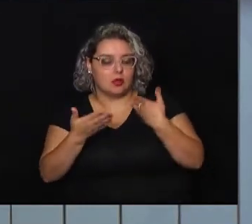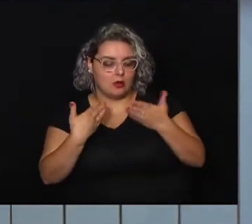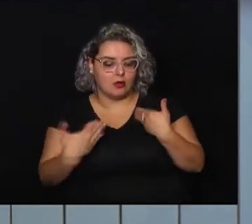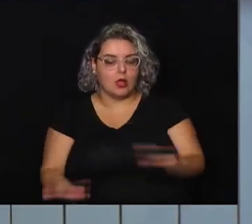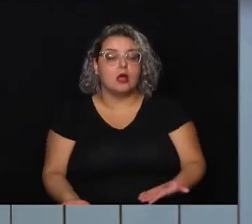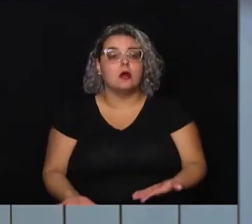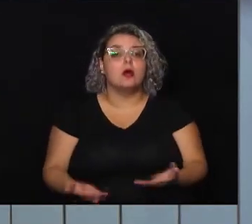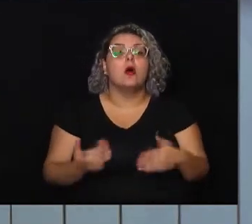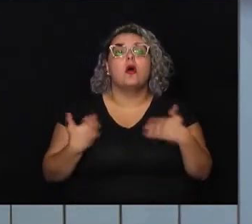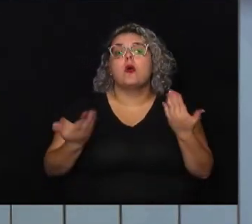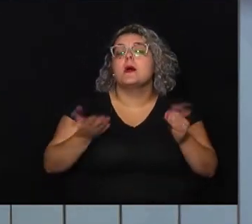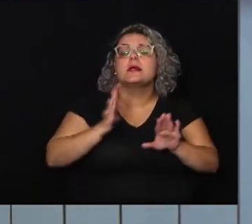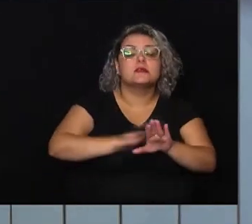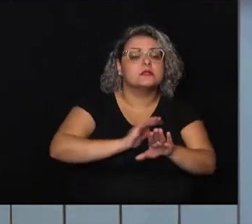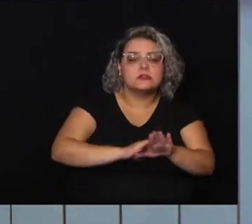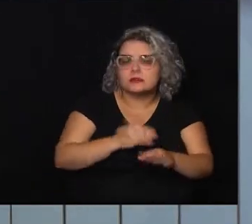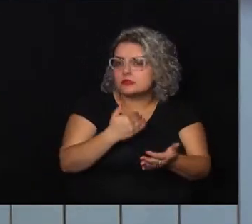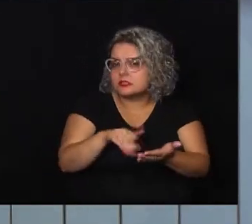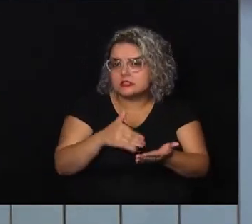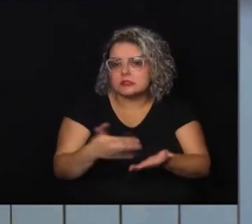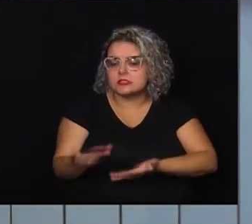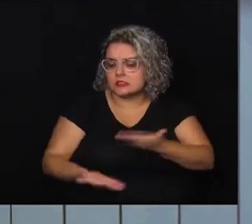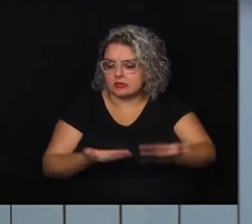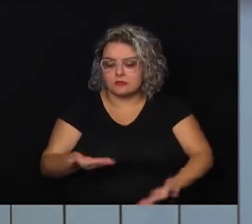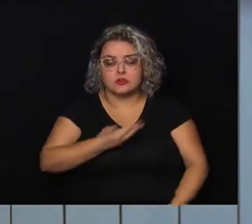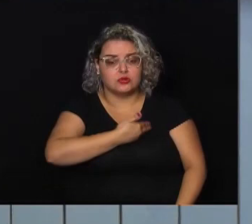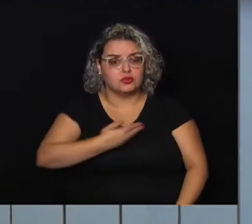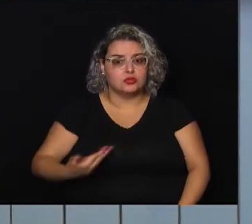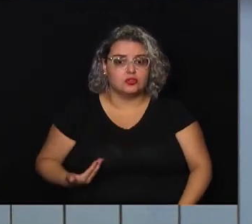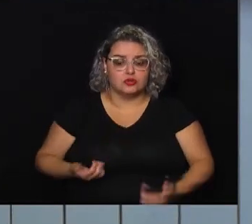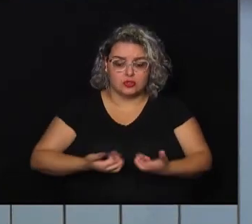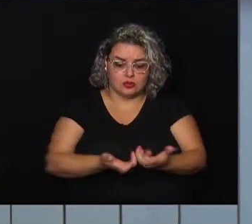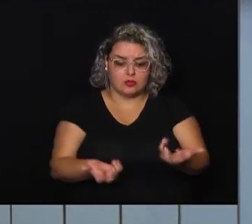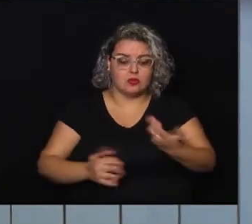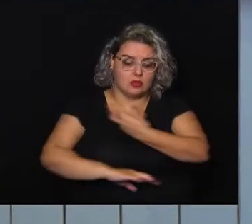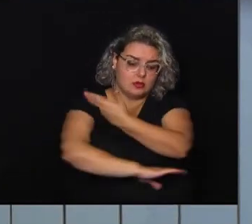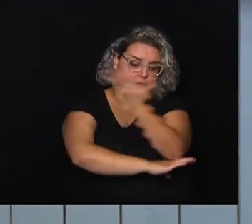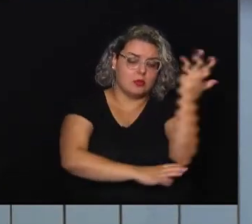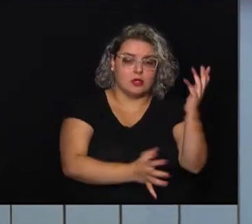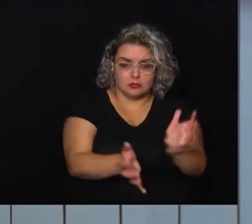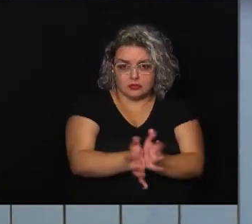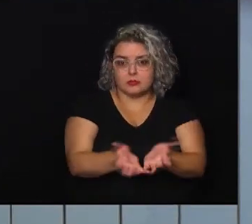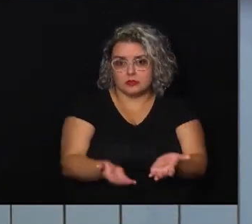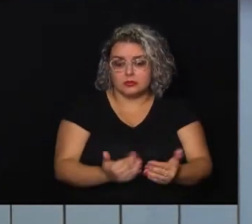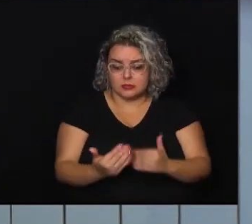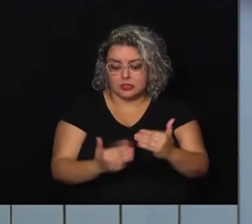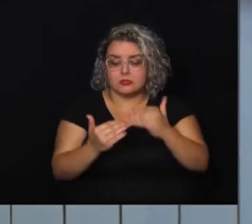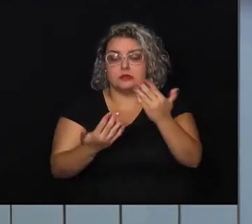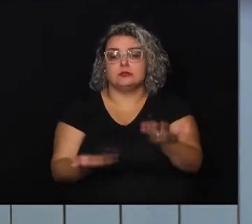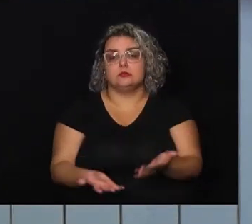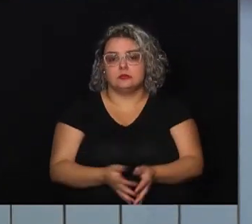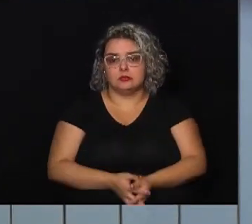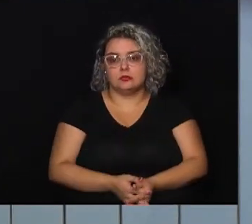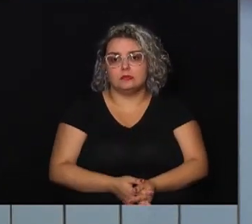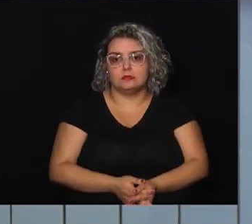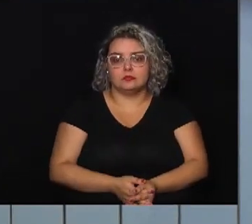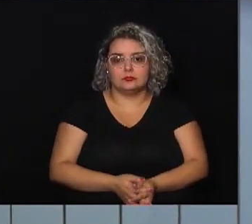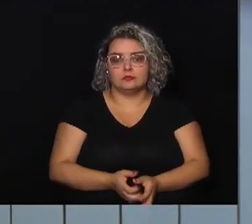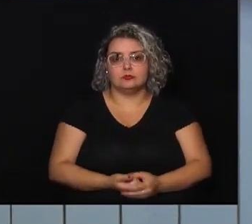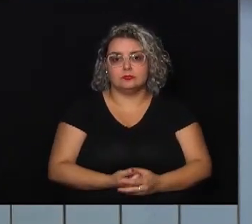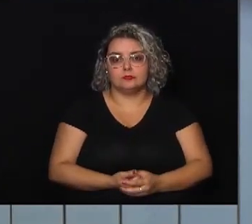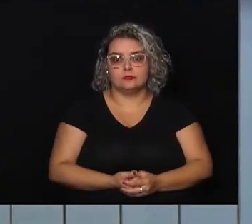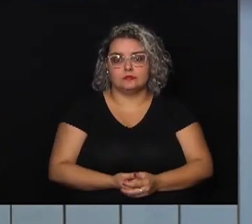ações, né, que a Secretaria de Serviços Públicos, Departamento de Parques e Jardim está desenvolvendo